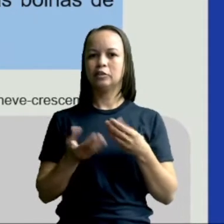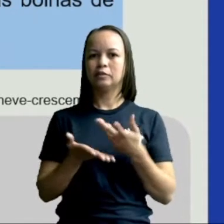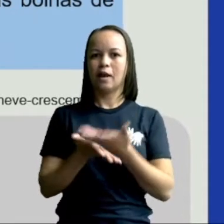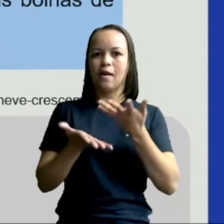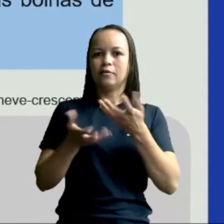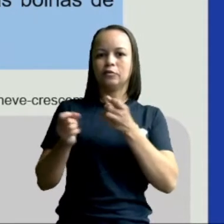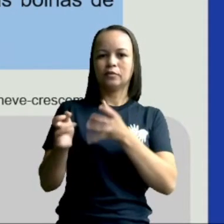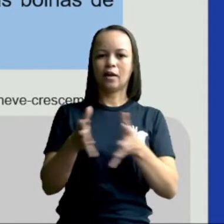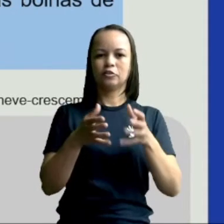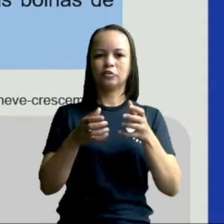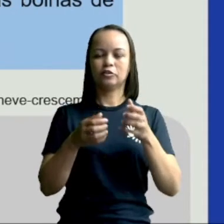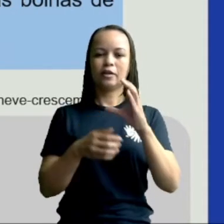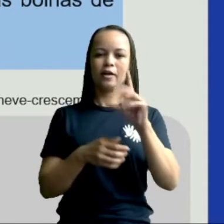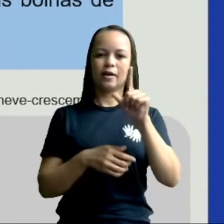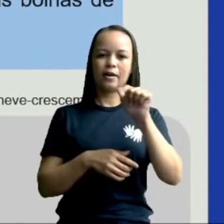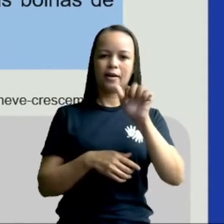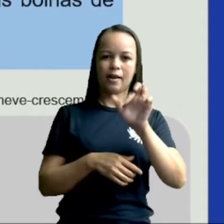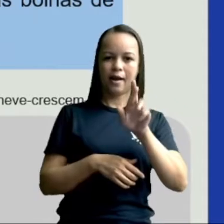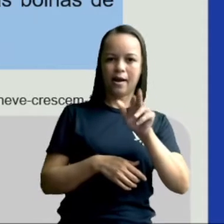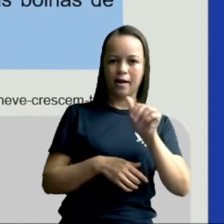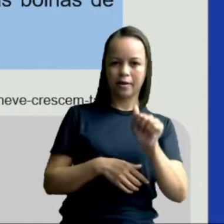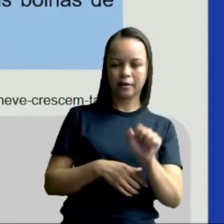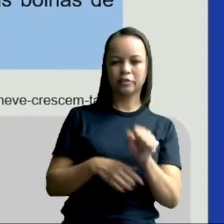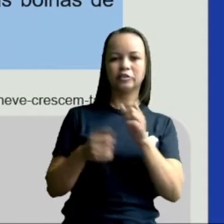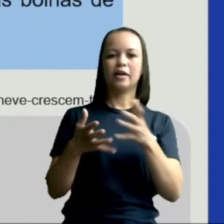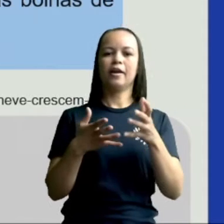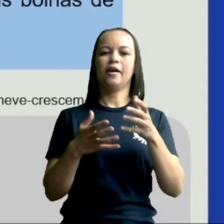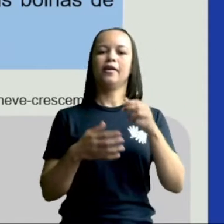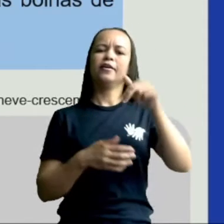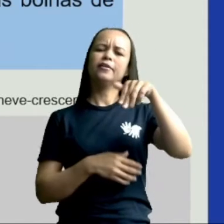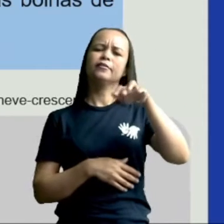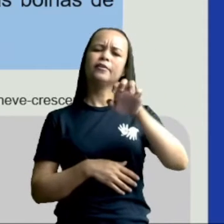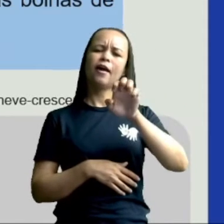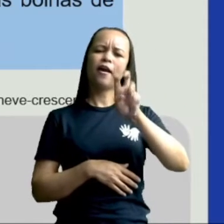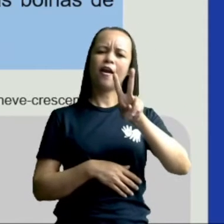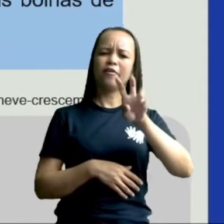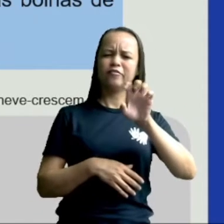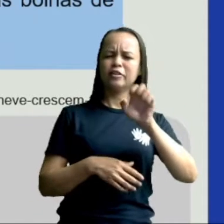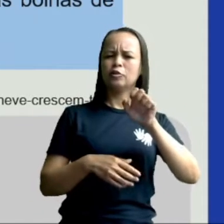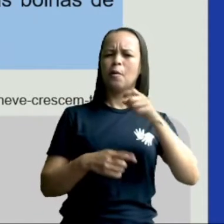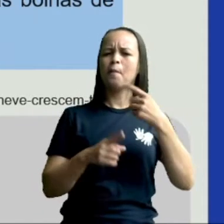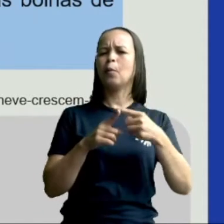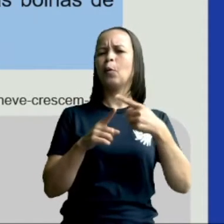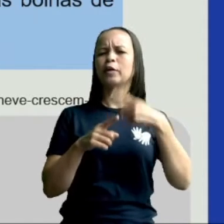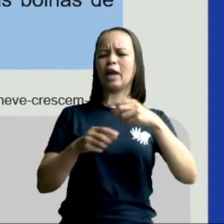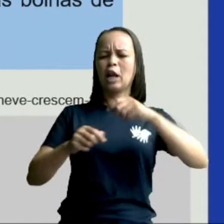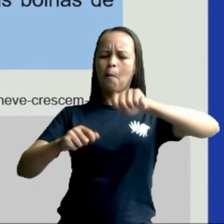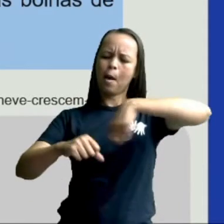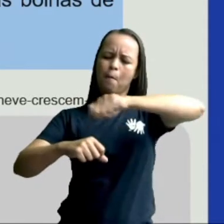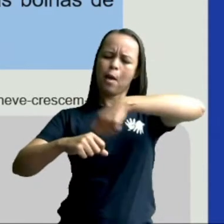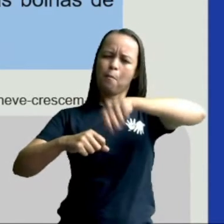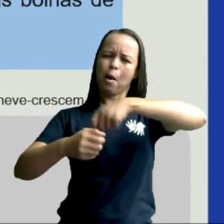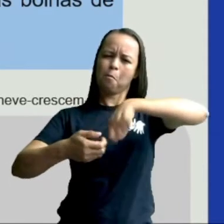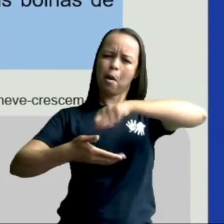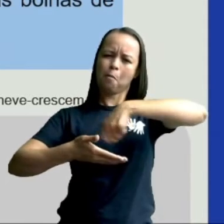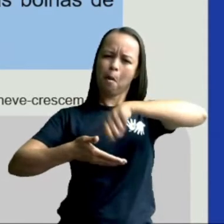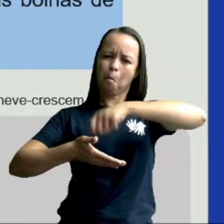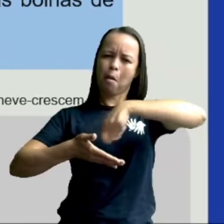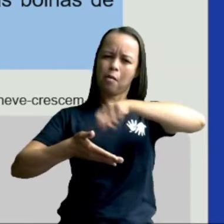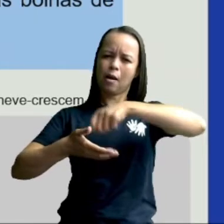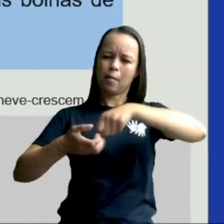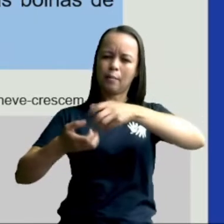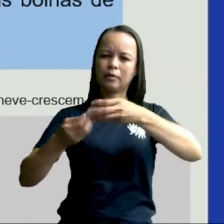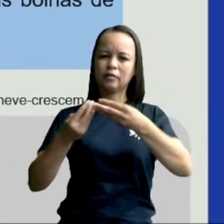neve. Por que as claras batidas se transformam em neve? Vocês já se perguntaram? A clara